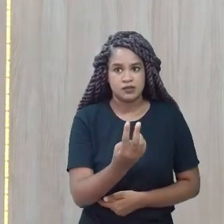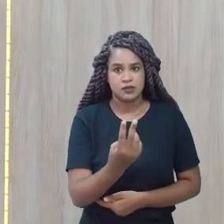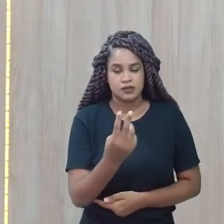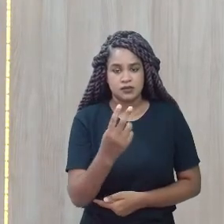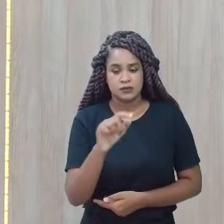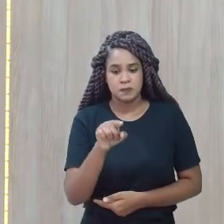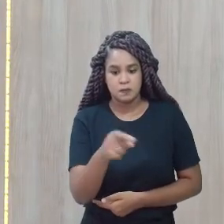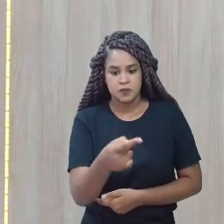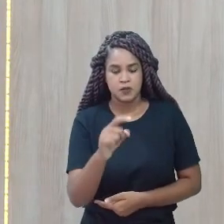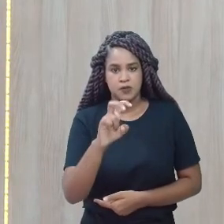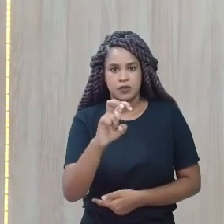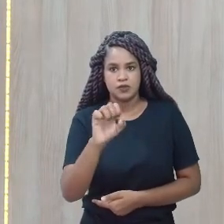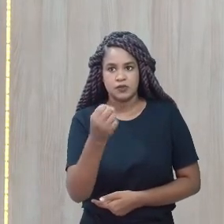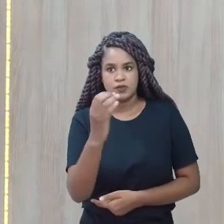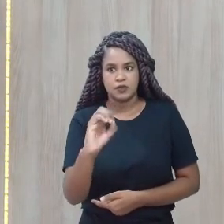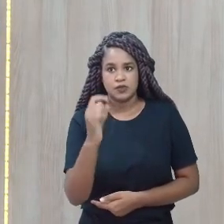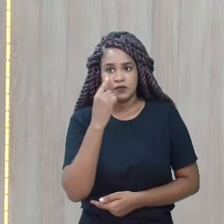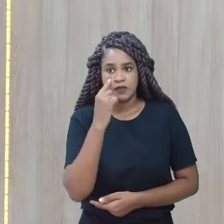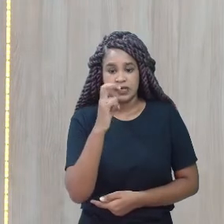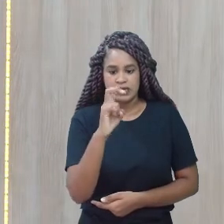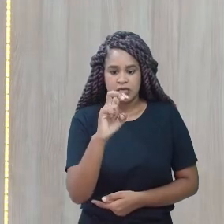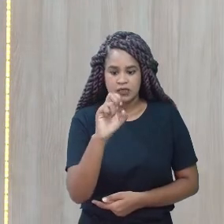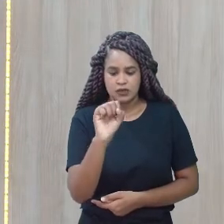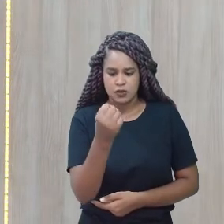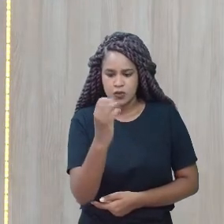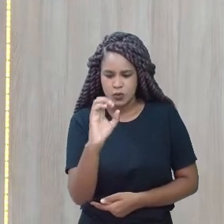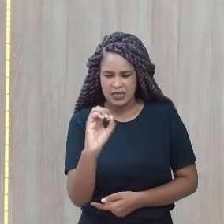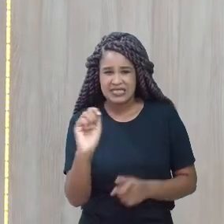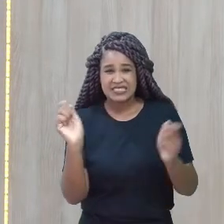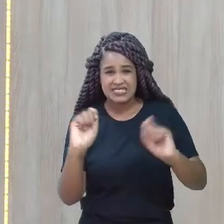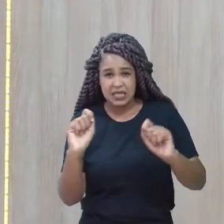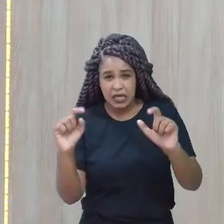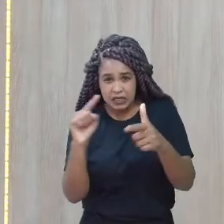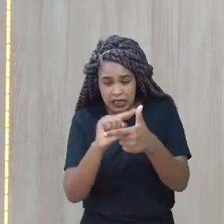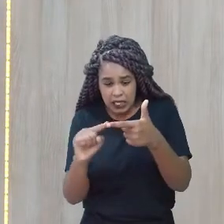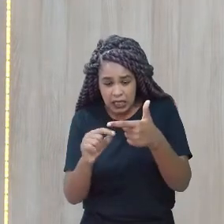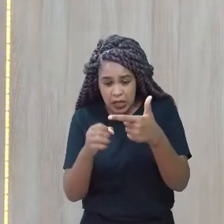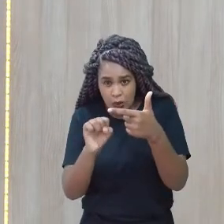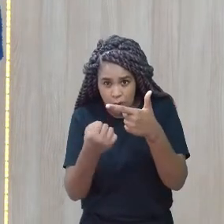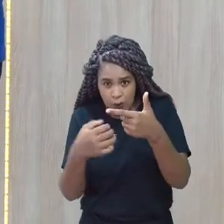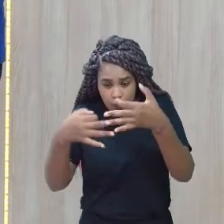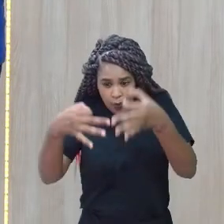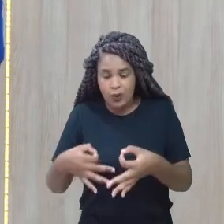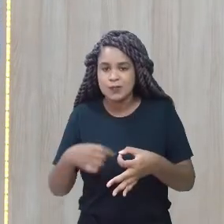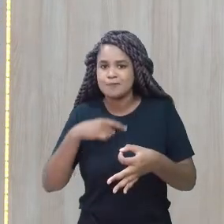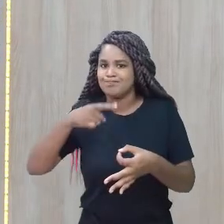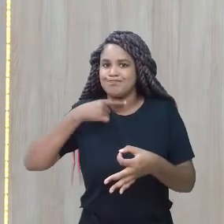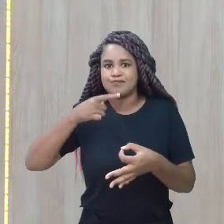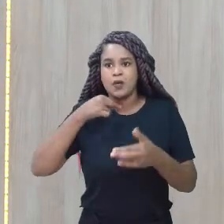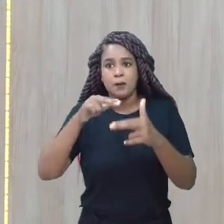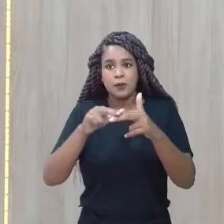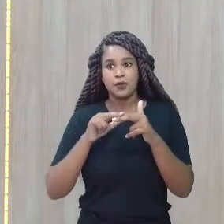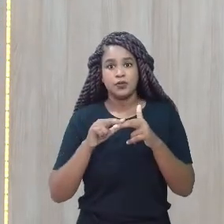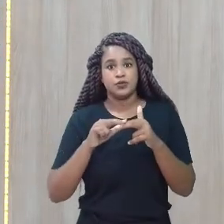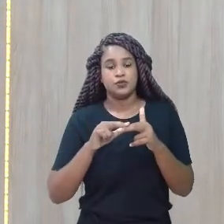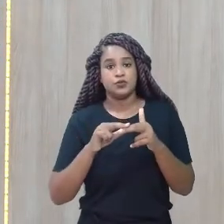703.580, o 580 ali não divide exato para 8, não. Então, o total, o número